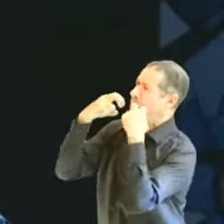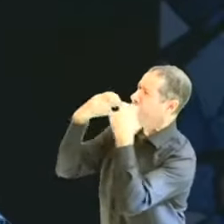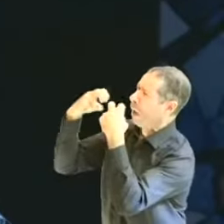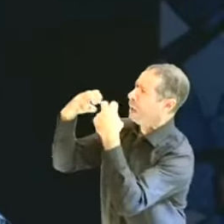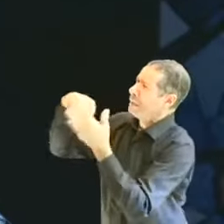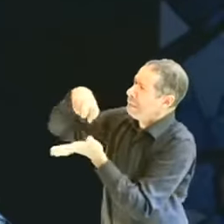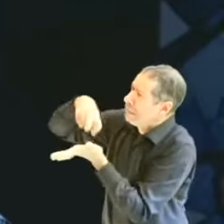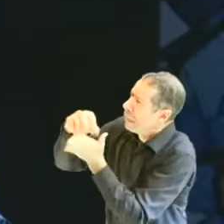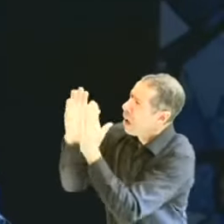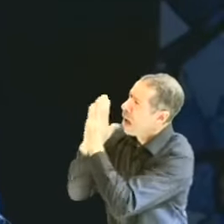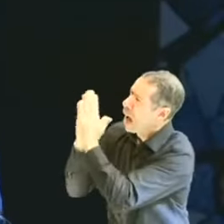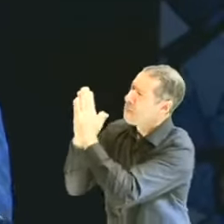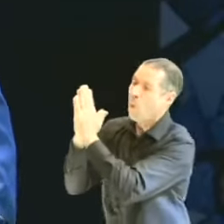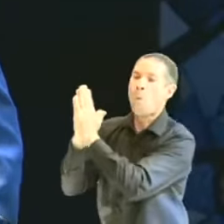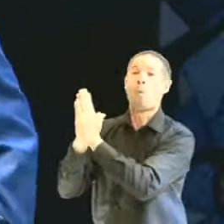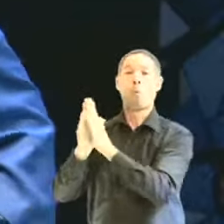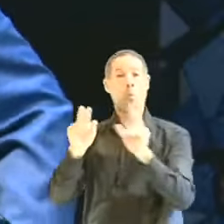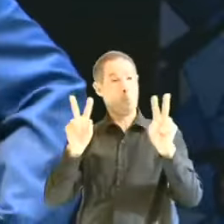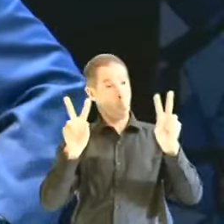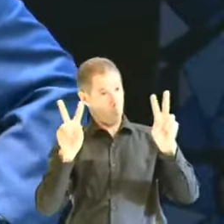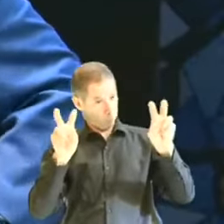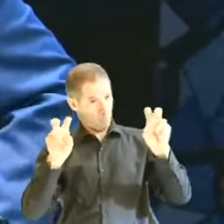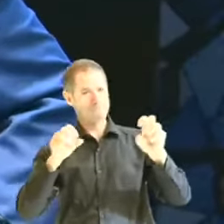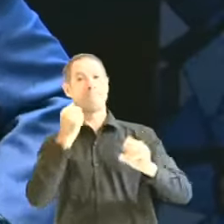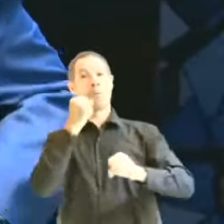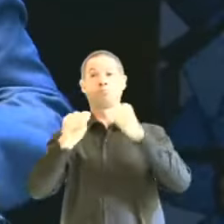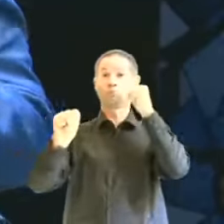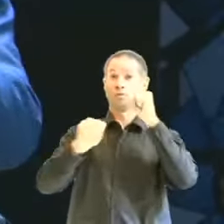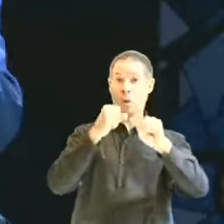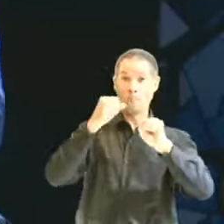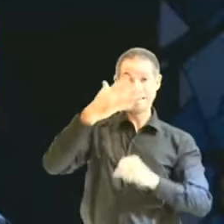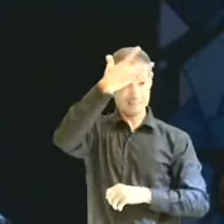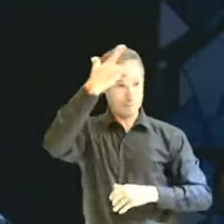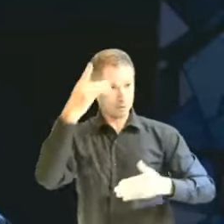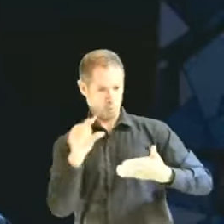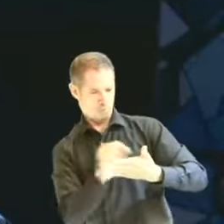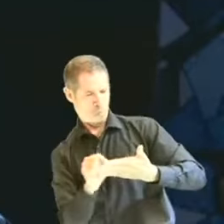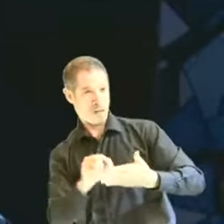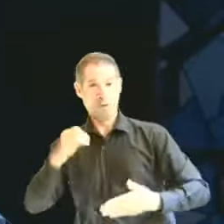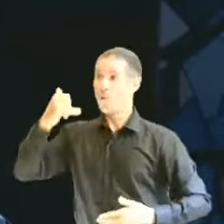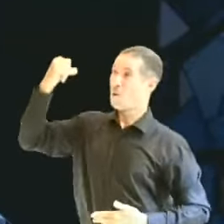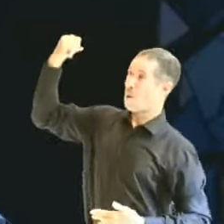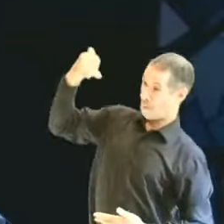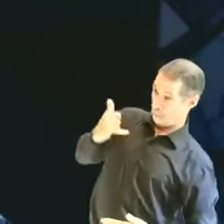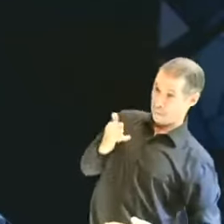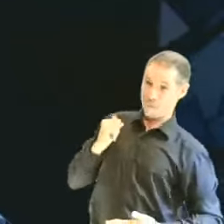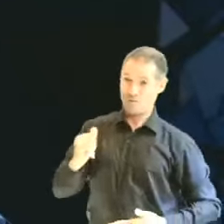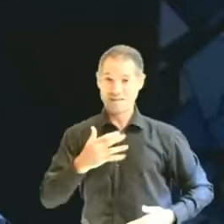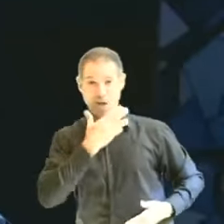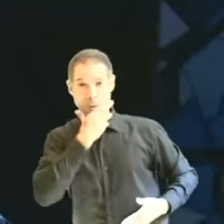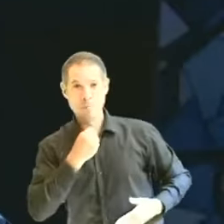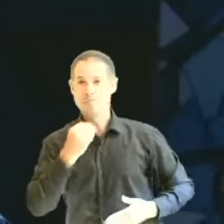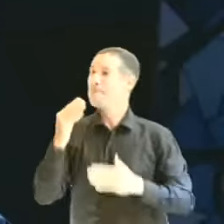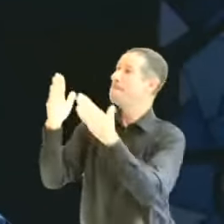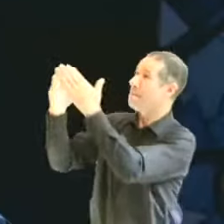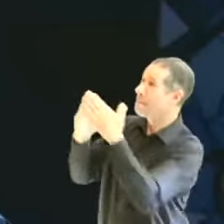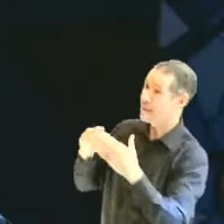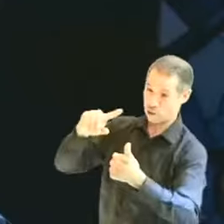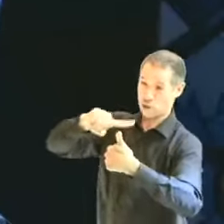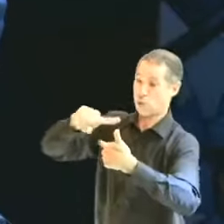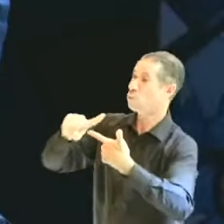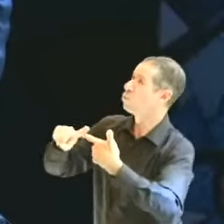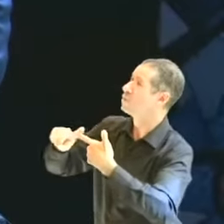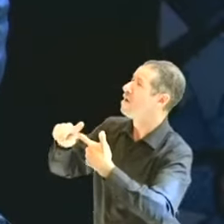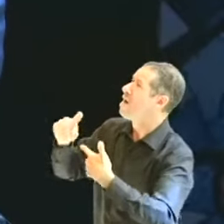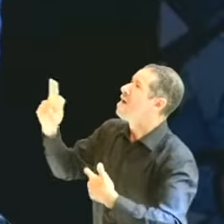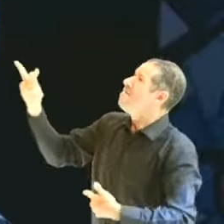E nessa petição, o salmista, no caso o profeta, ele pede duas coisas: Senhor, faz